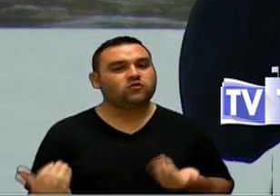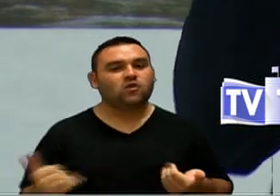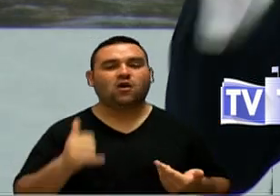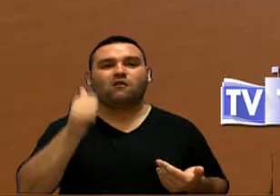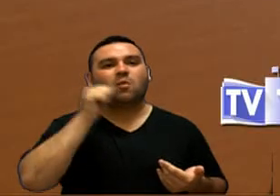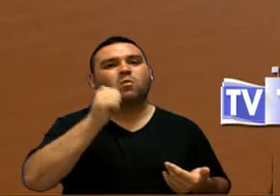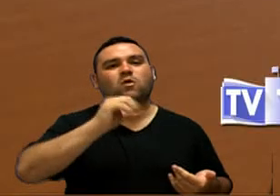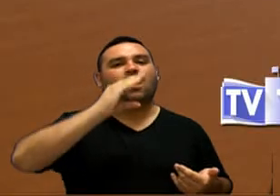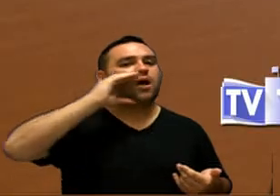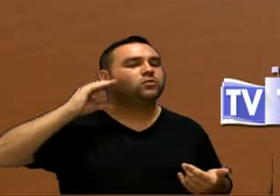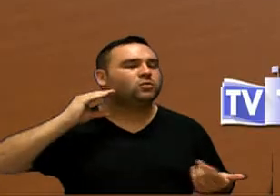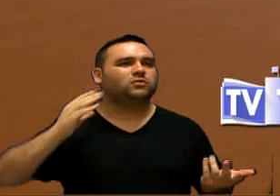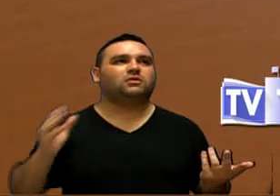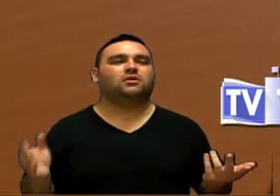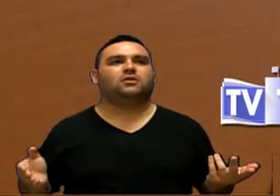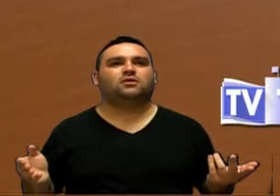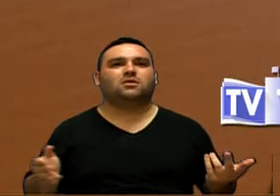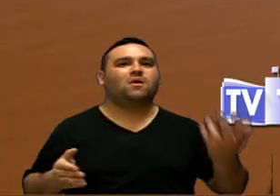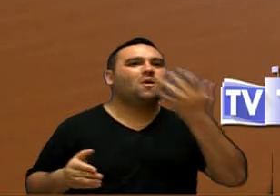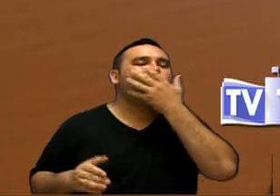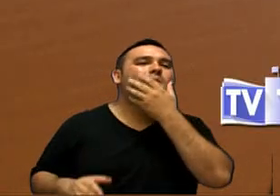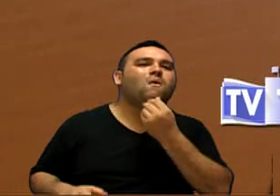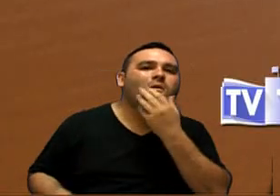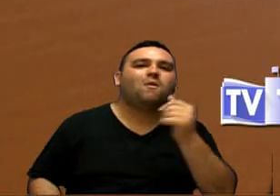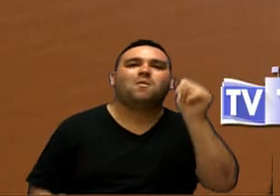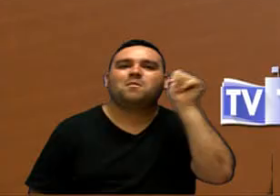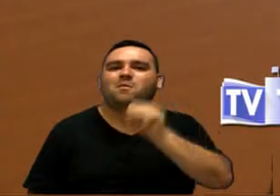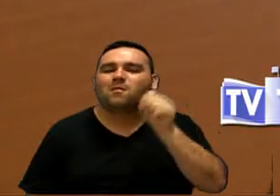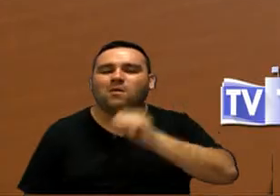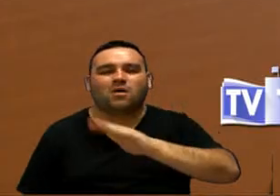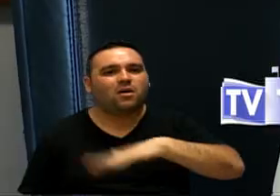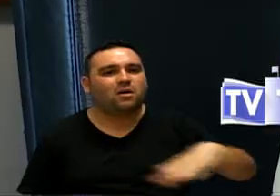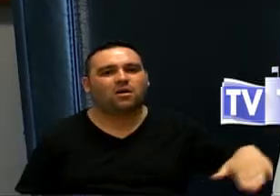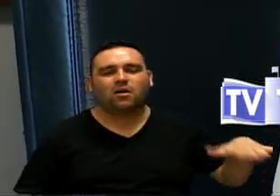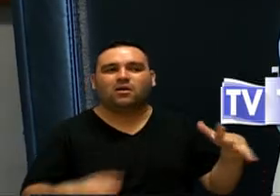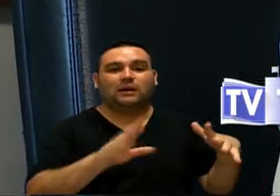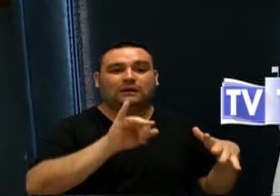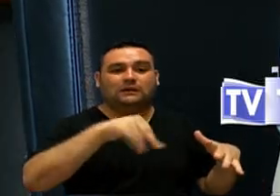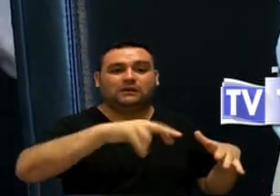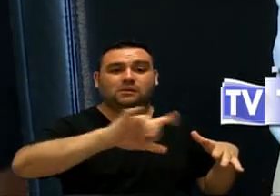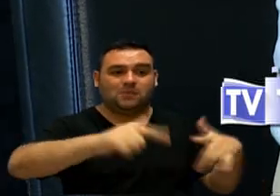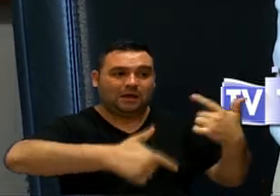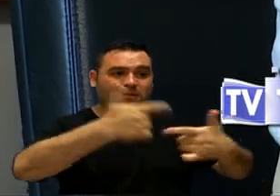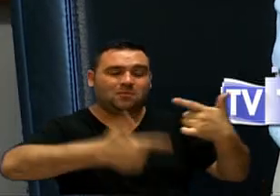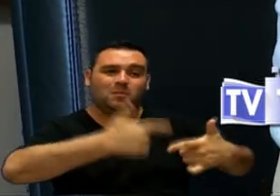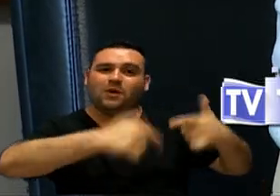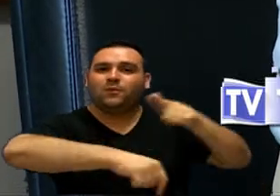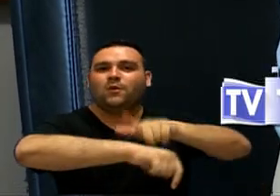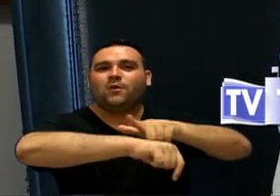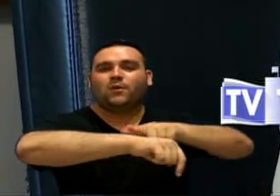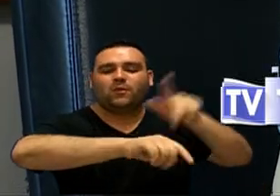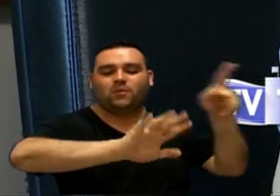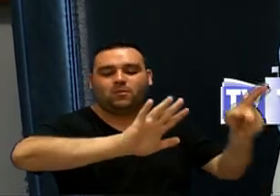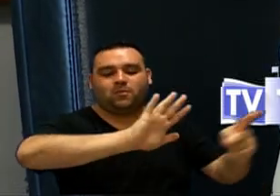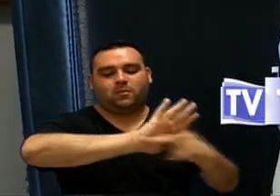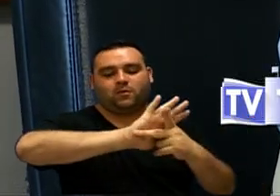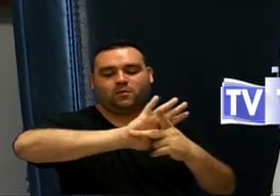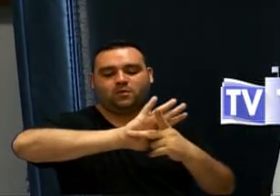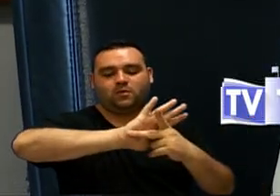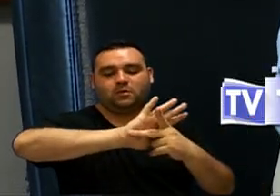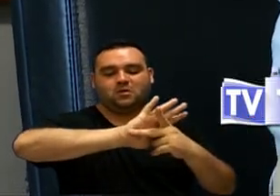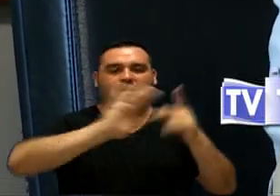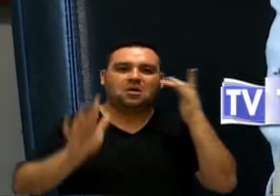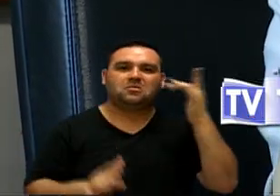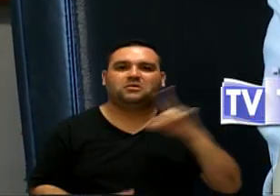mulher adulta, homens, meninos e meninas, o IML funciona no horário que o...